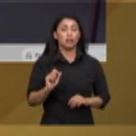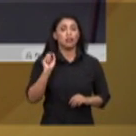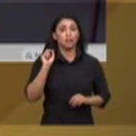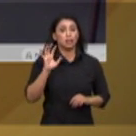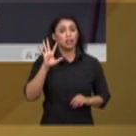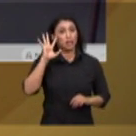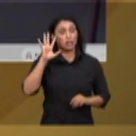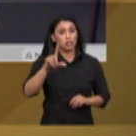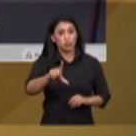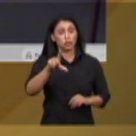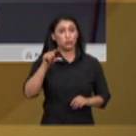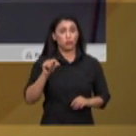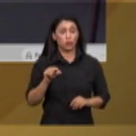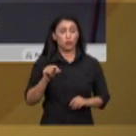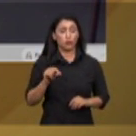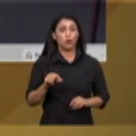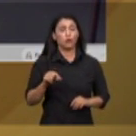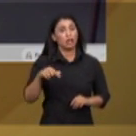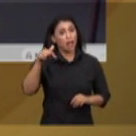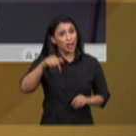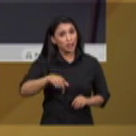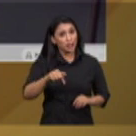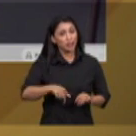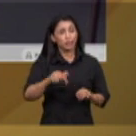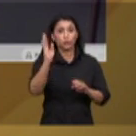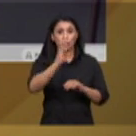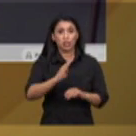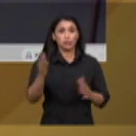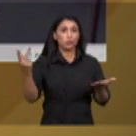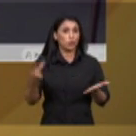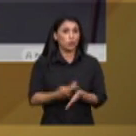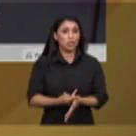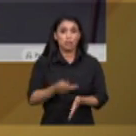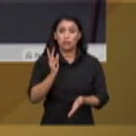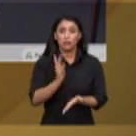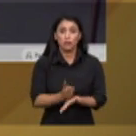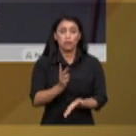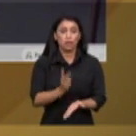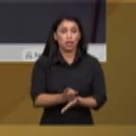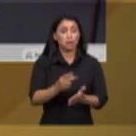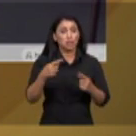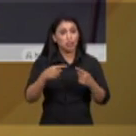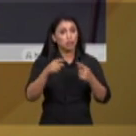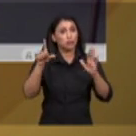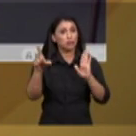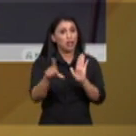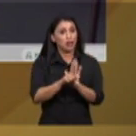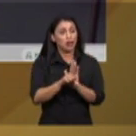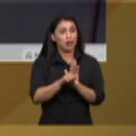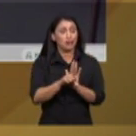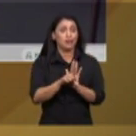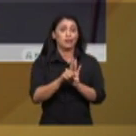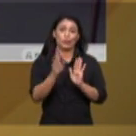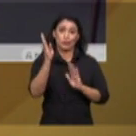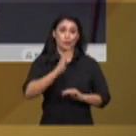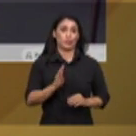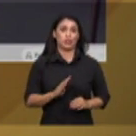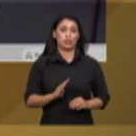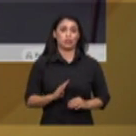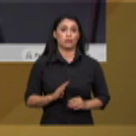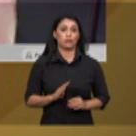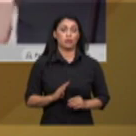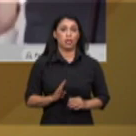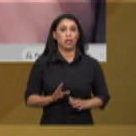modelo do sistema de loterias adotado no Brasil e mantido até o presente momento. Fora daí, sustento, o que se tem